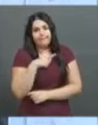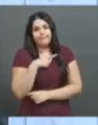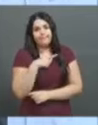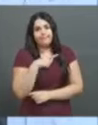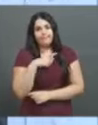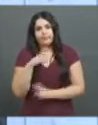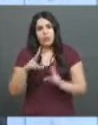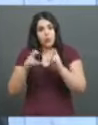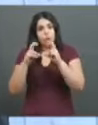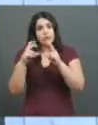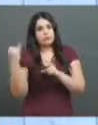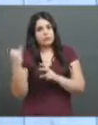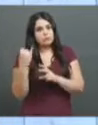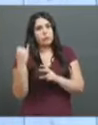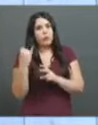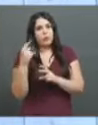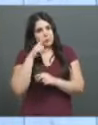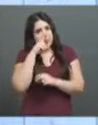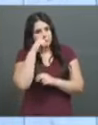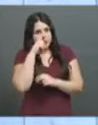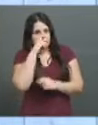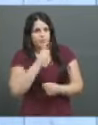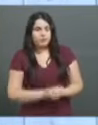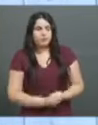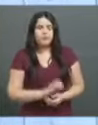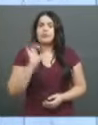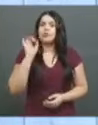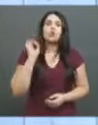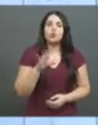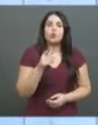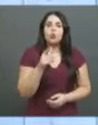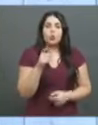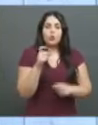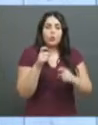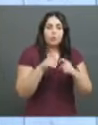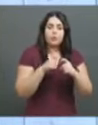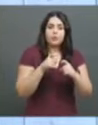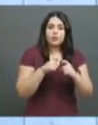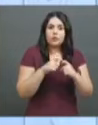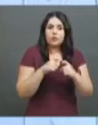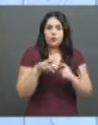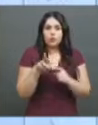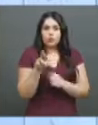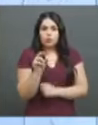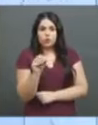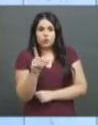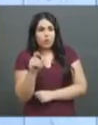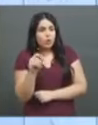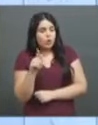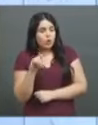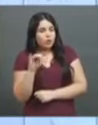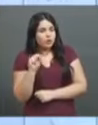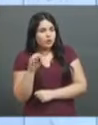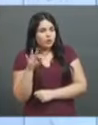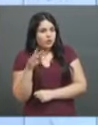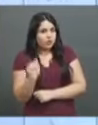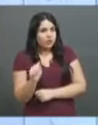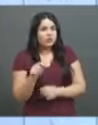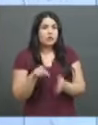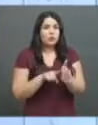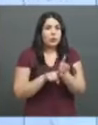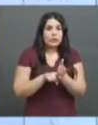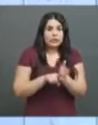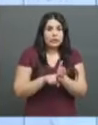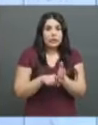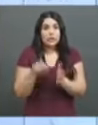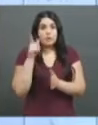clínico importante. E só o médico, só o urologista, o exame, vai poder